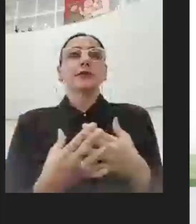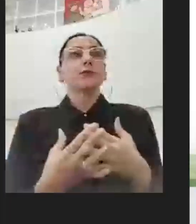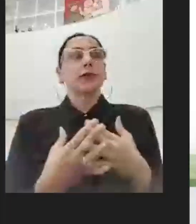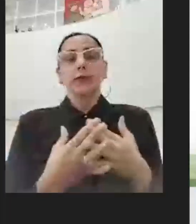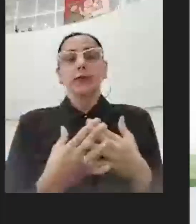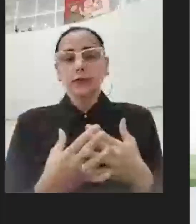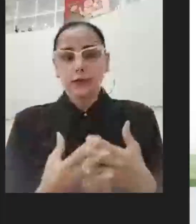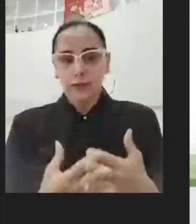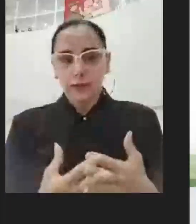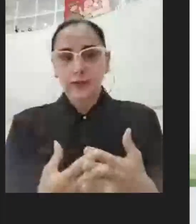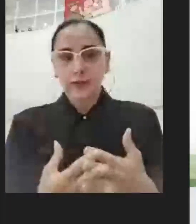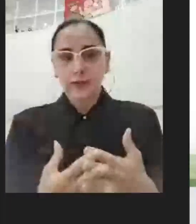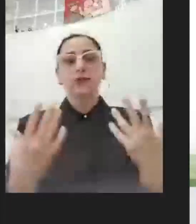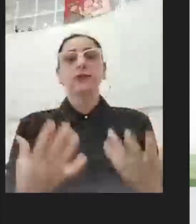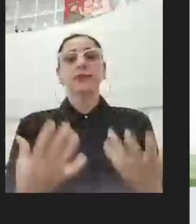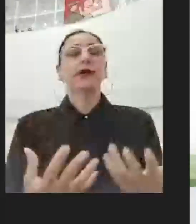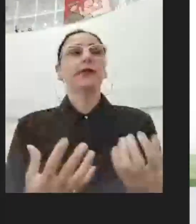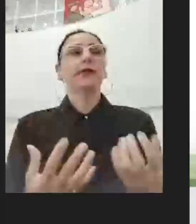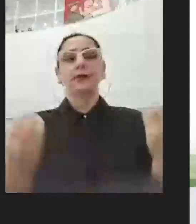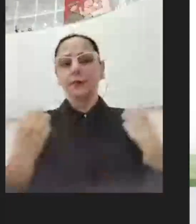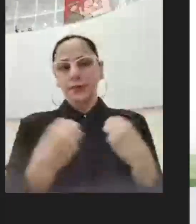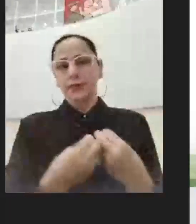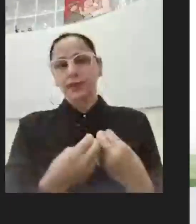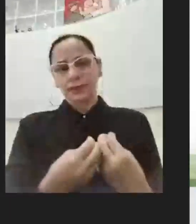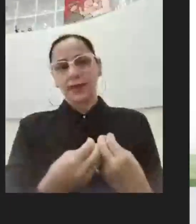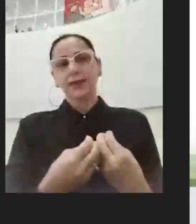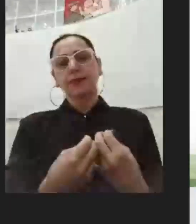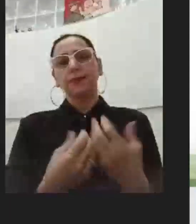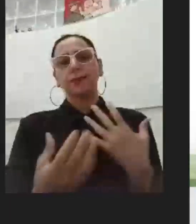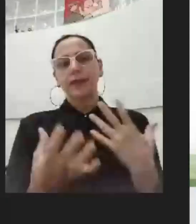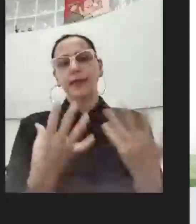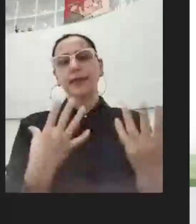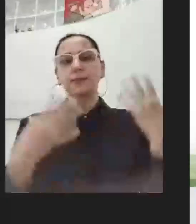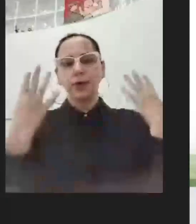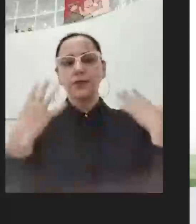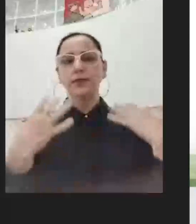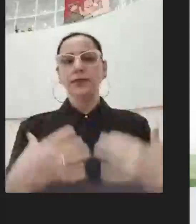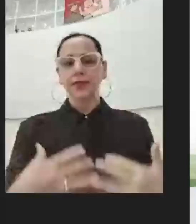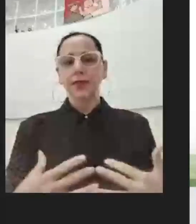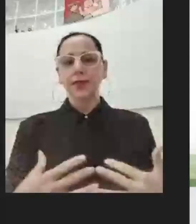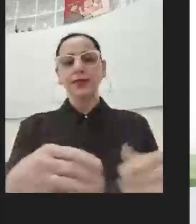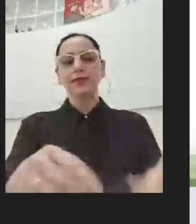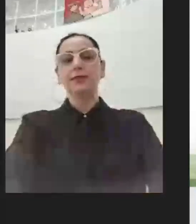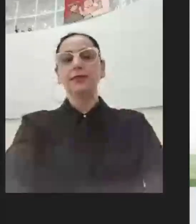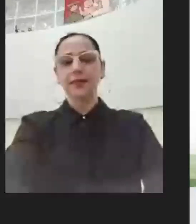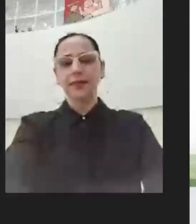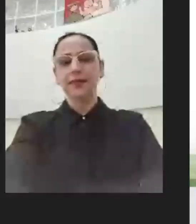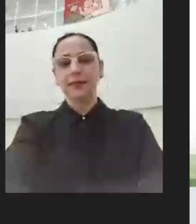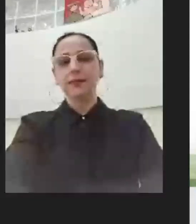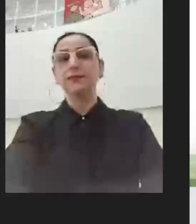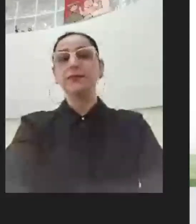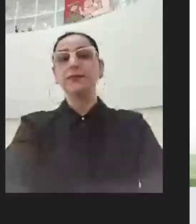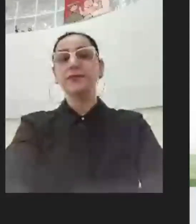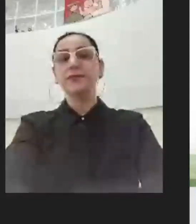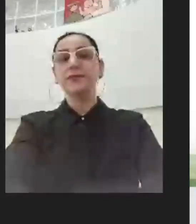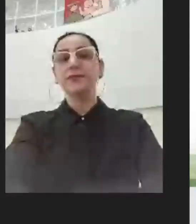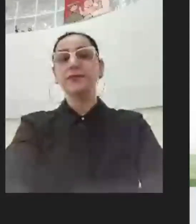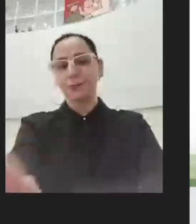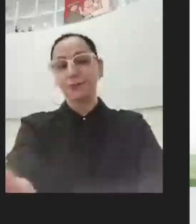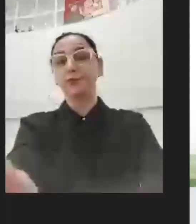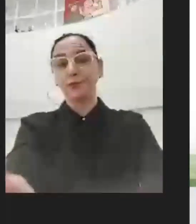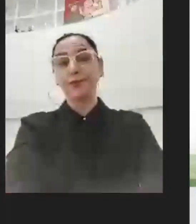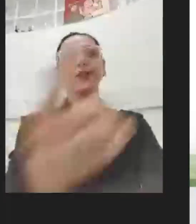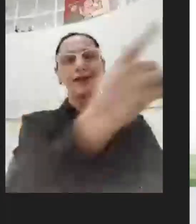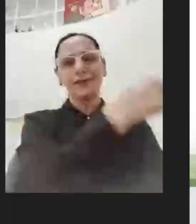E a amamentação, a mulher ela precisa estar bem nutrida, bem descansada, bem hidratada, para que possa ter essa quantidade de